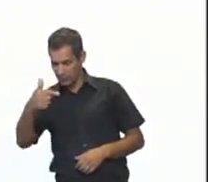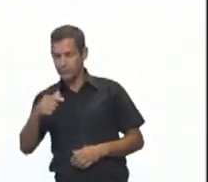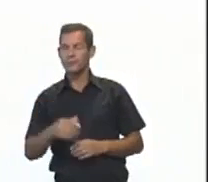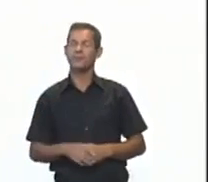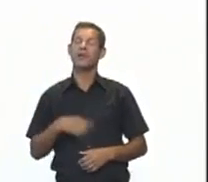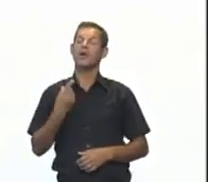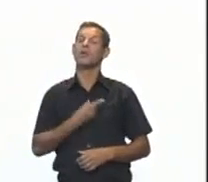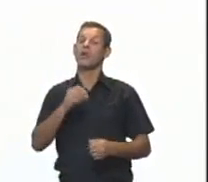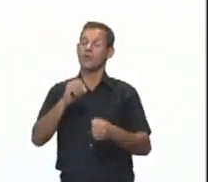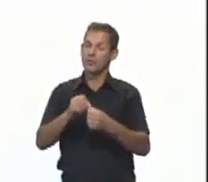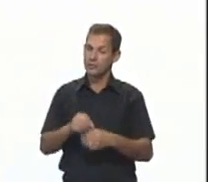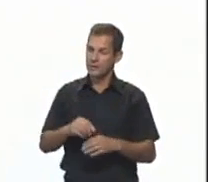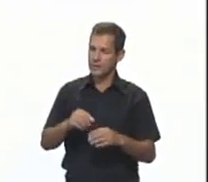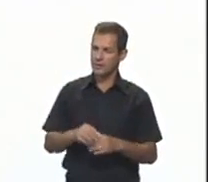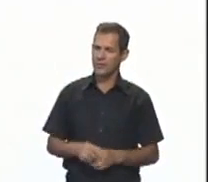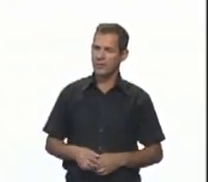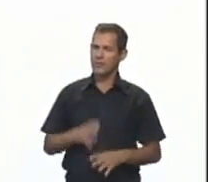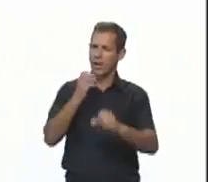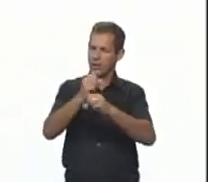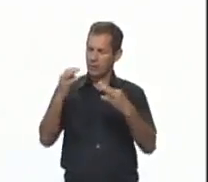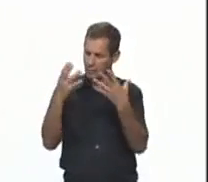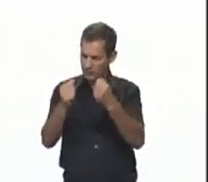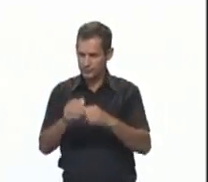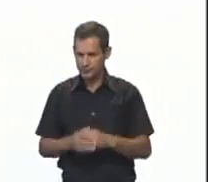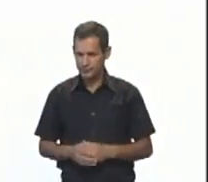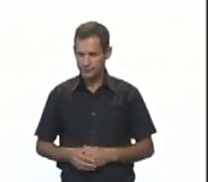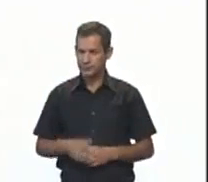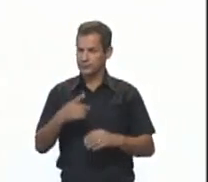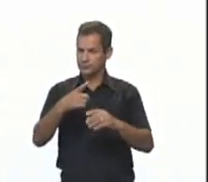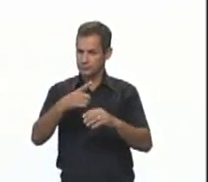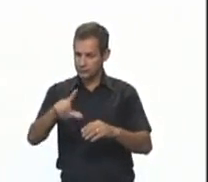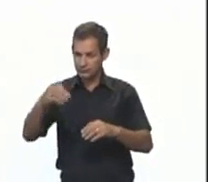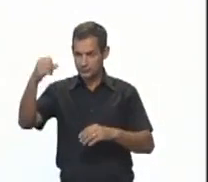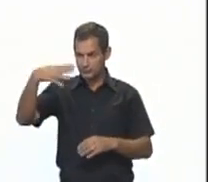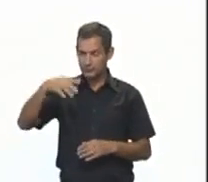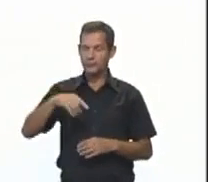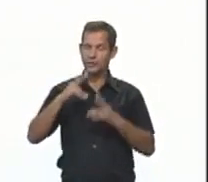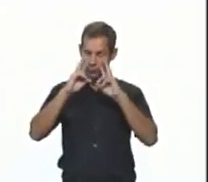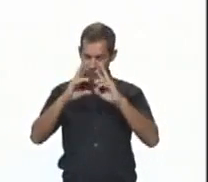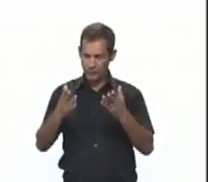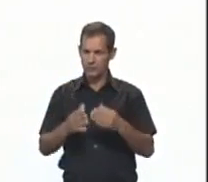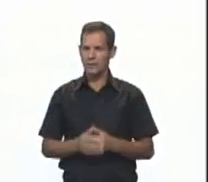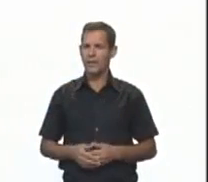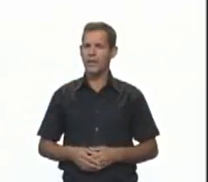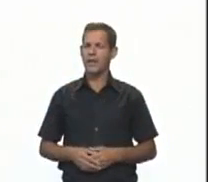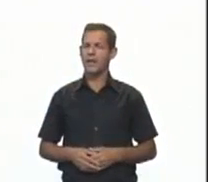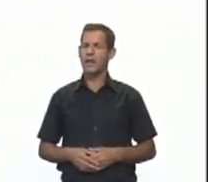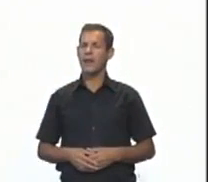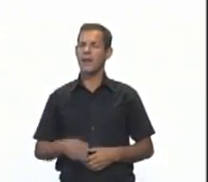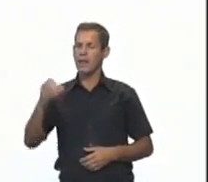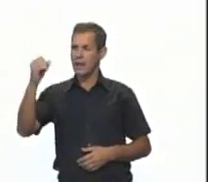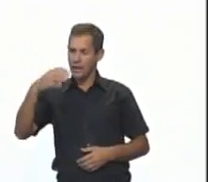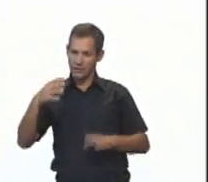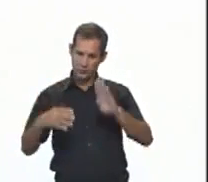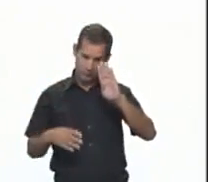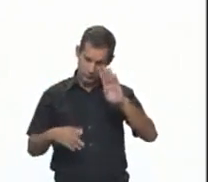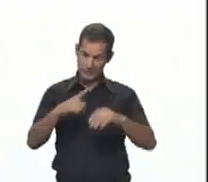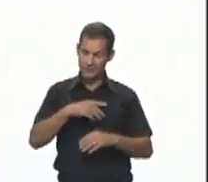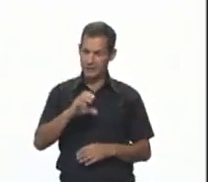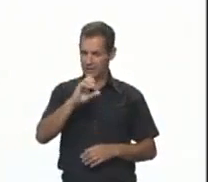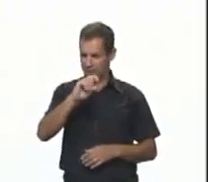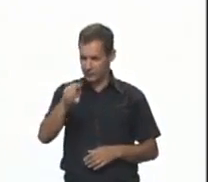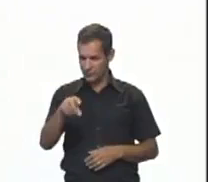156,92. Nós vamos fazer esse processo para todas as outras luminárias. Vamos ver aqui a luminária B. A luminária B ela